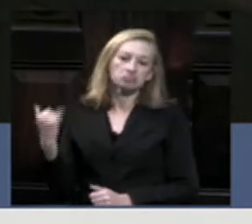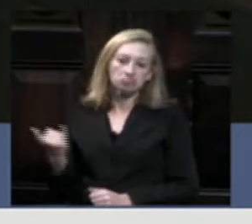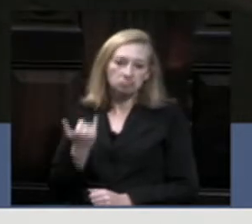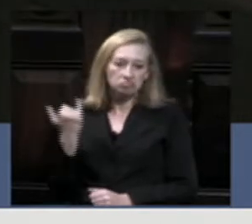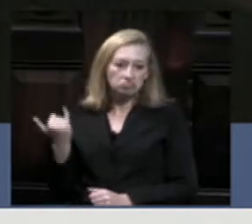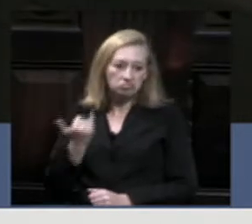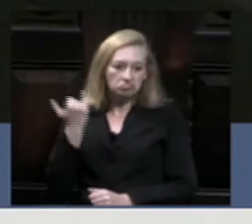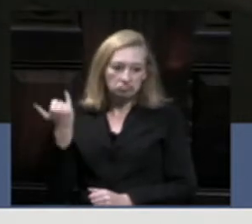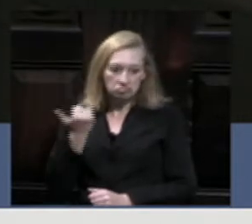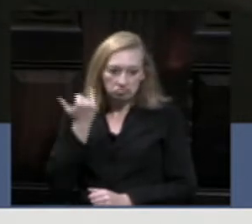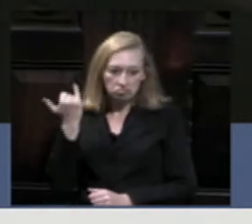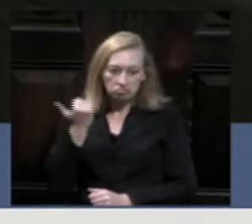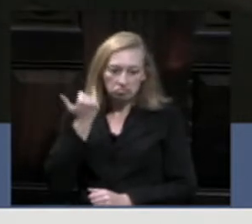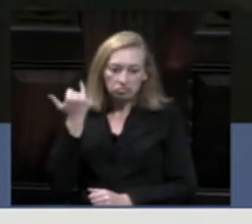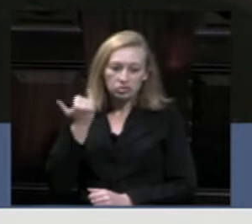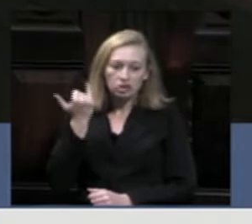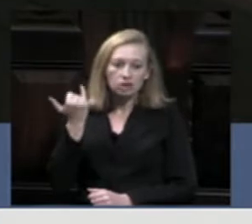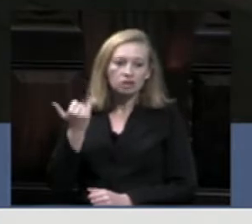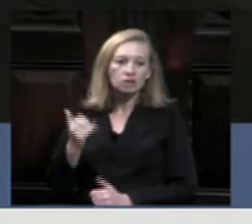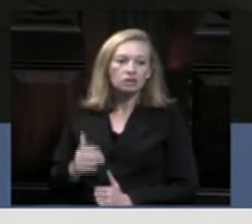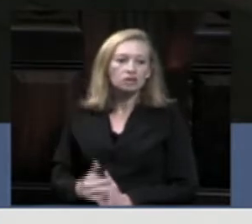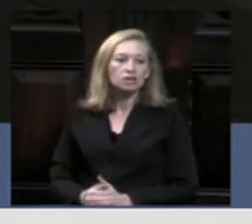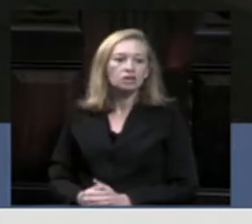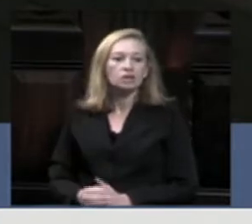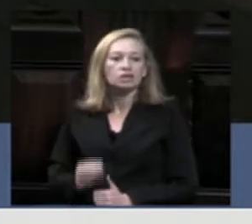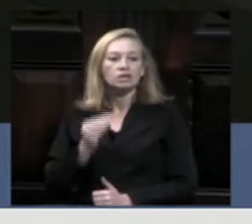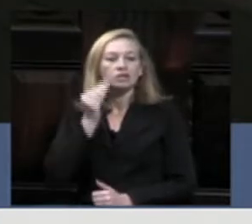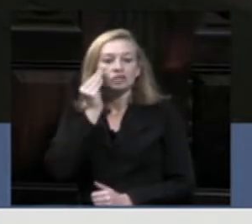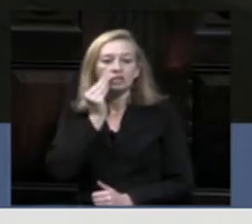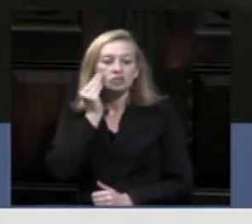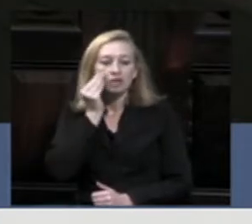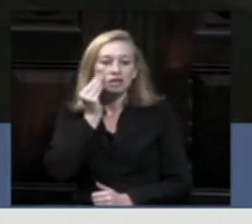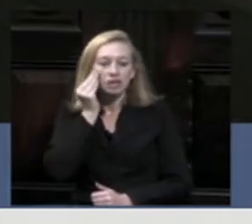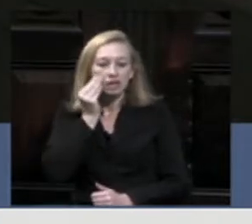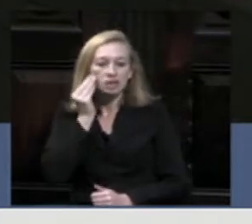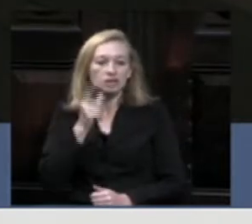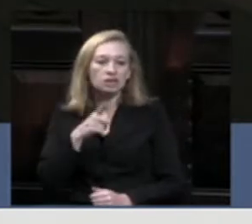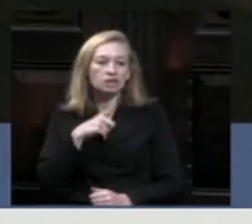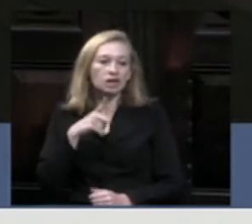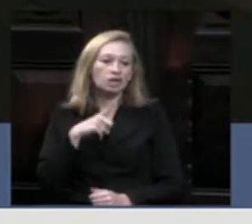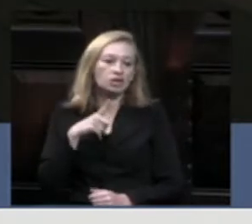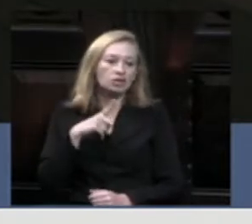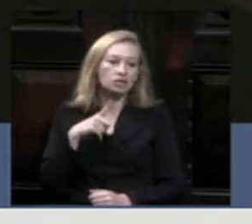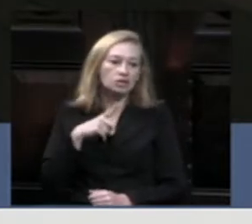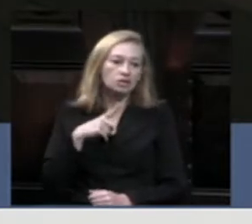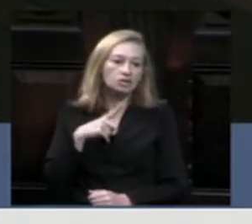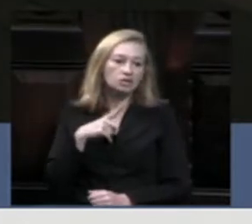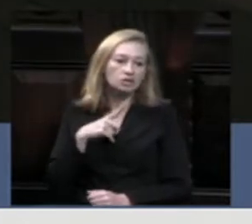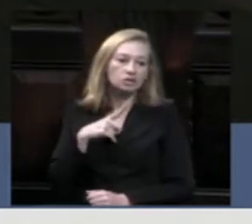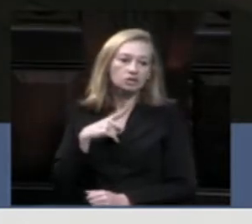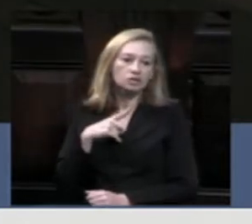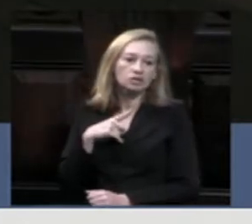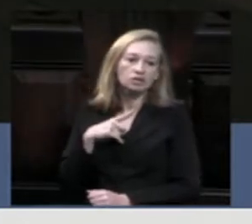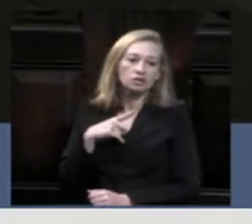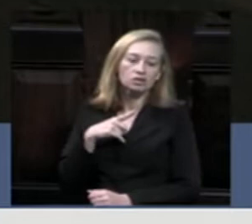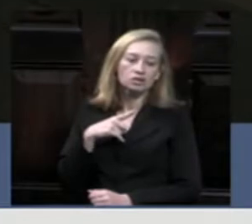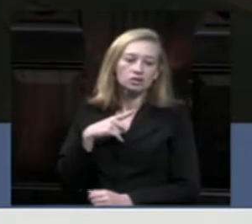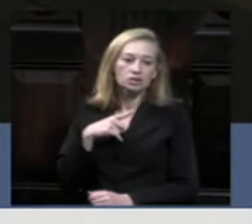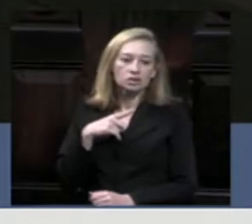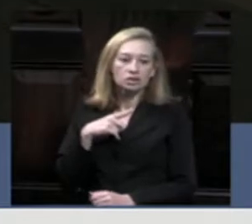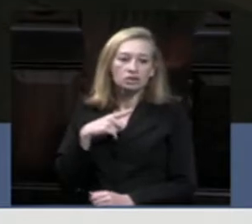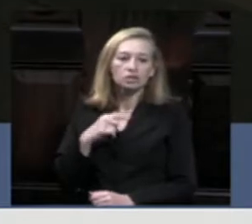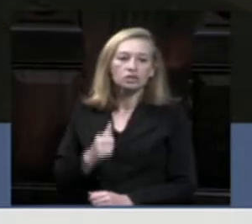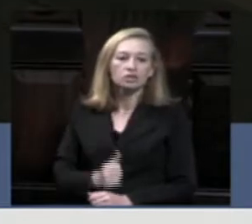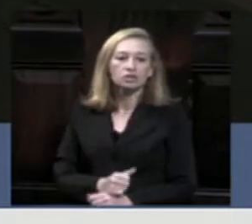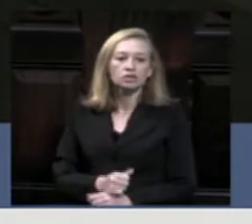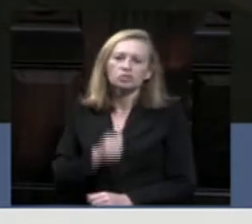importante, porque eu vou até falar uma experiência que eu tenho de uma paciente dentro do Cardoso